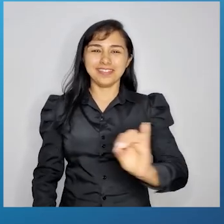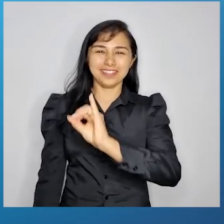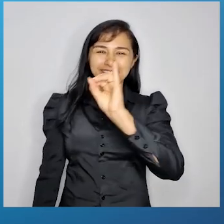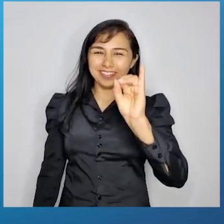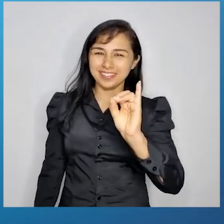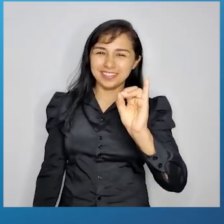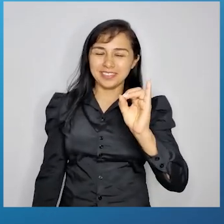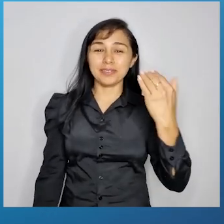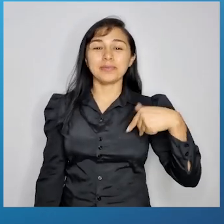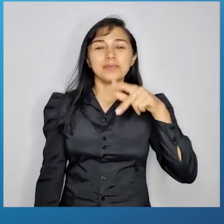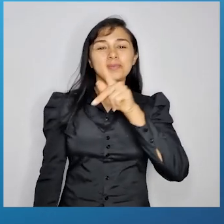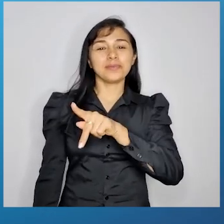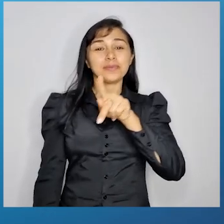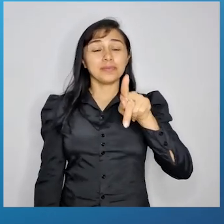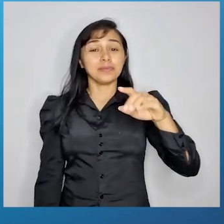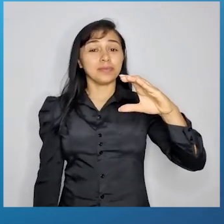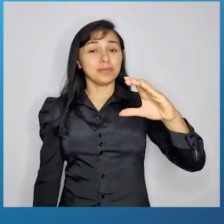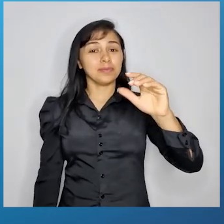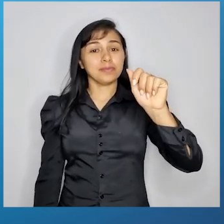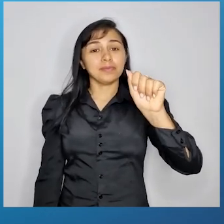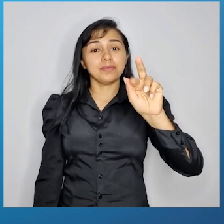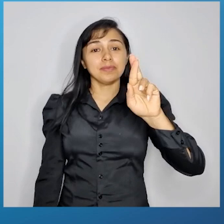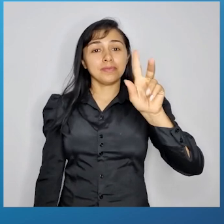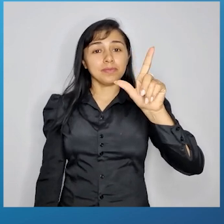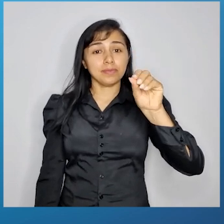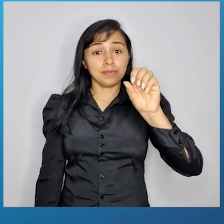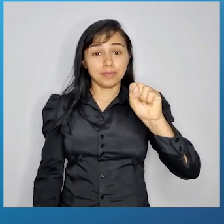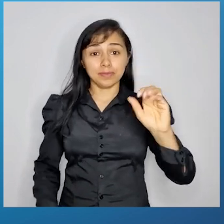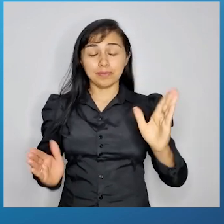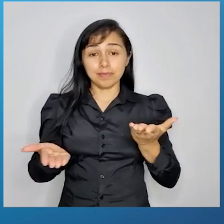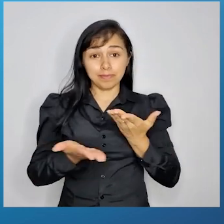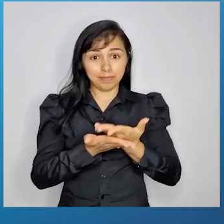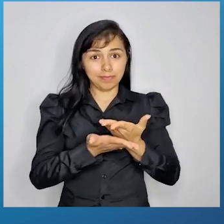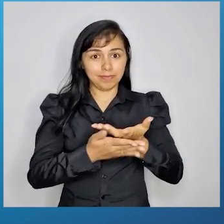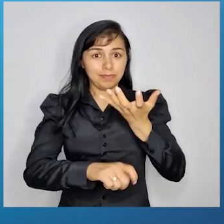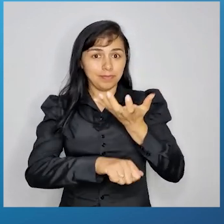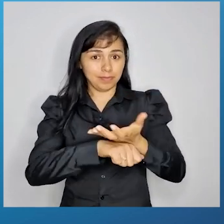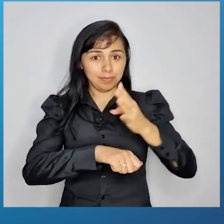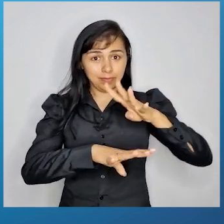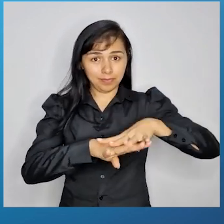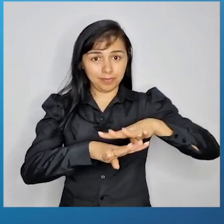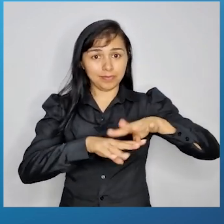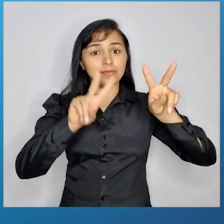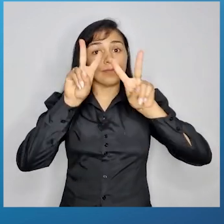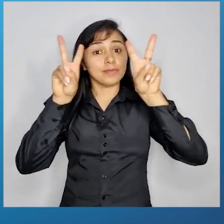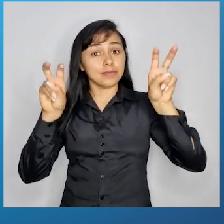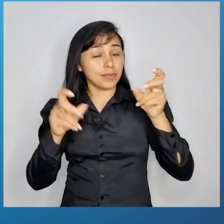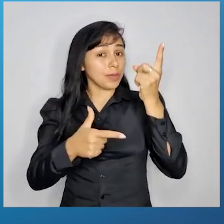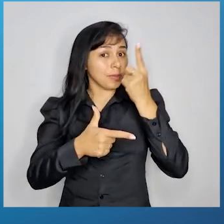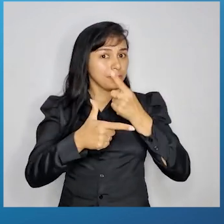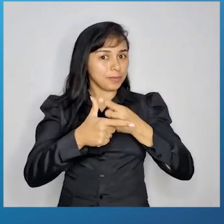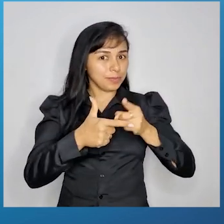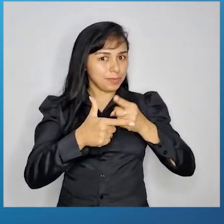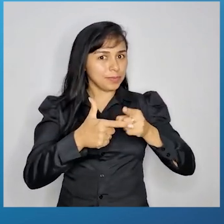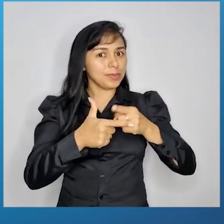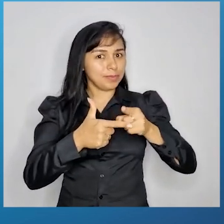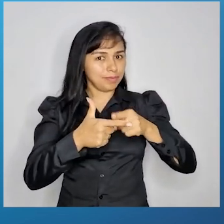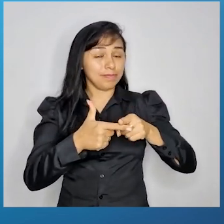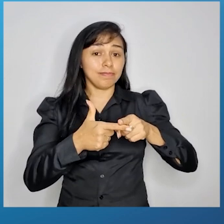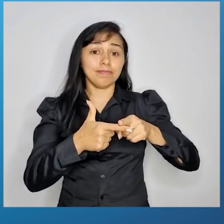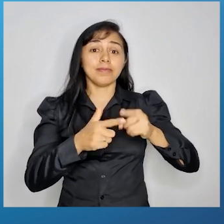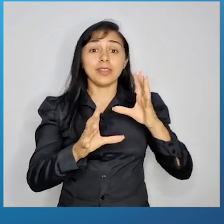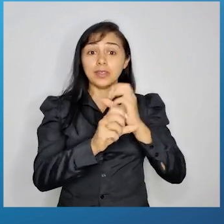Olá pessoal, eu sou o professor Carlos Humberto e o tema da nossa aula de hoje é problemas envolvendo